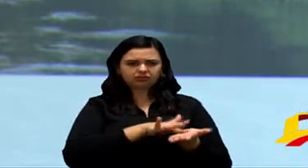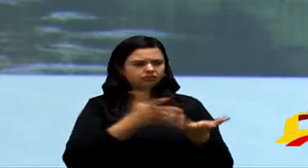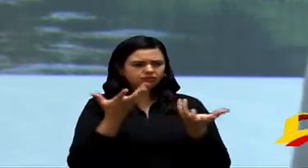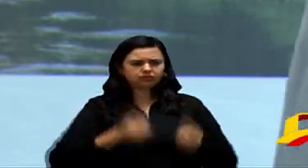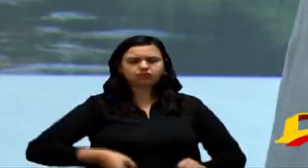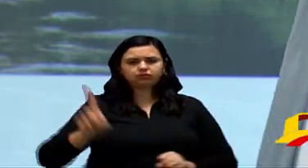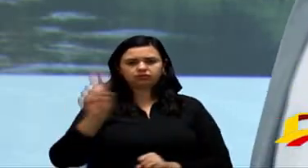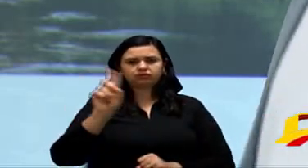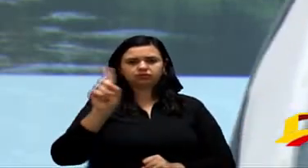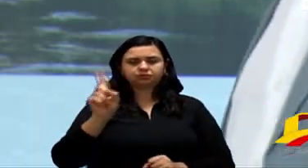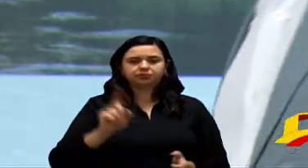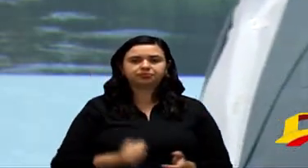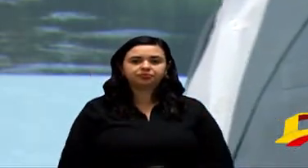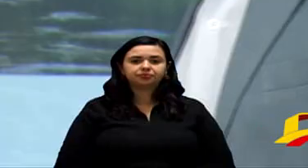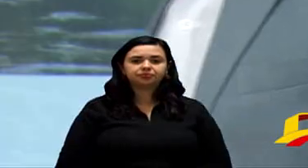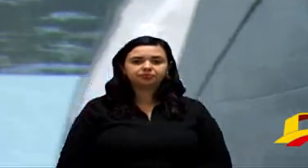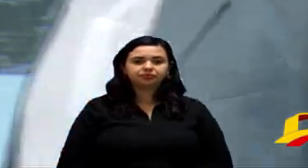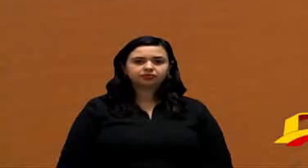isso